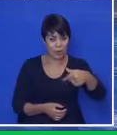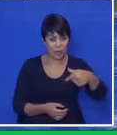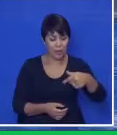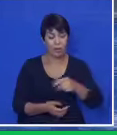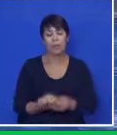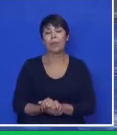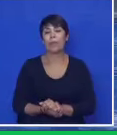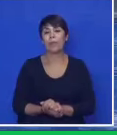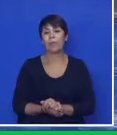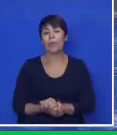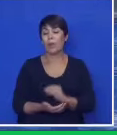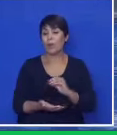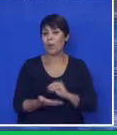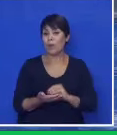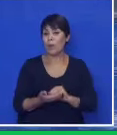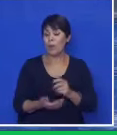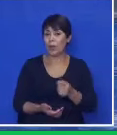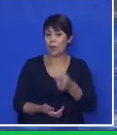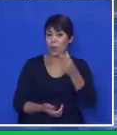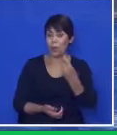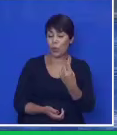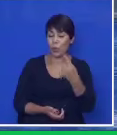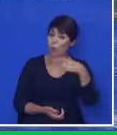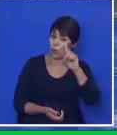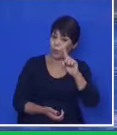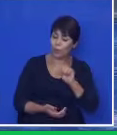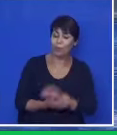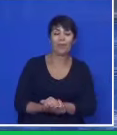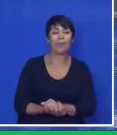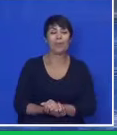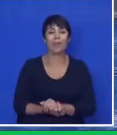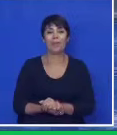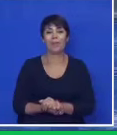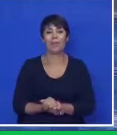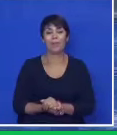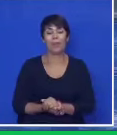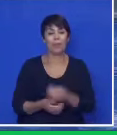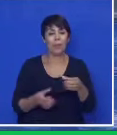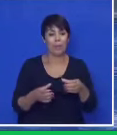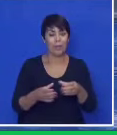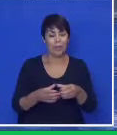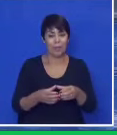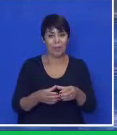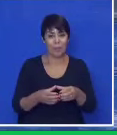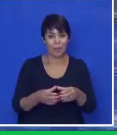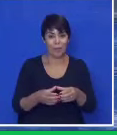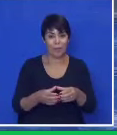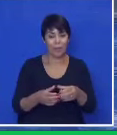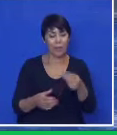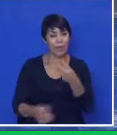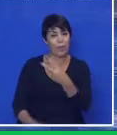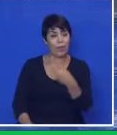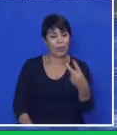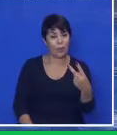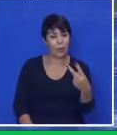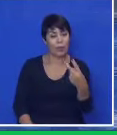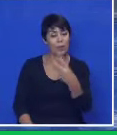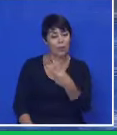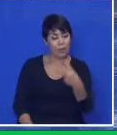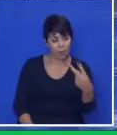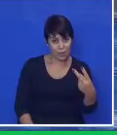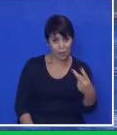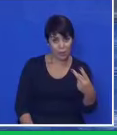Preta, 27. Falta pouco, muito pouco, apenas um número. Vamos chamar. Bola amarela, número